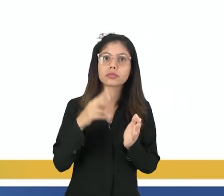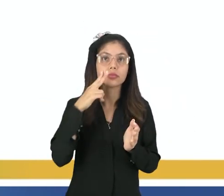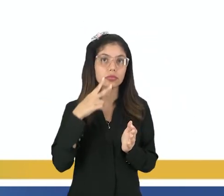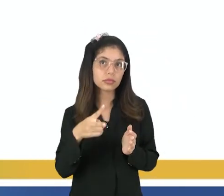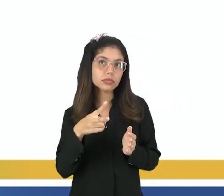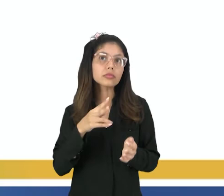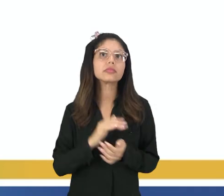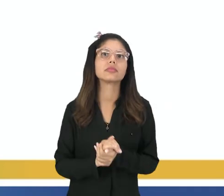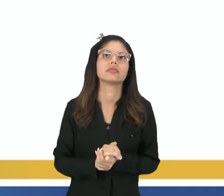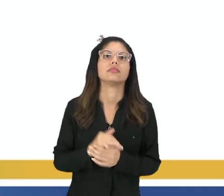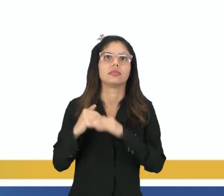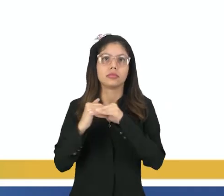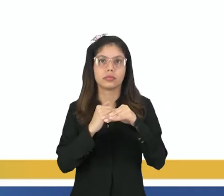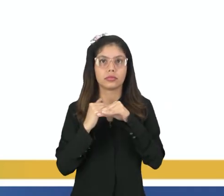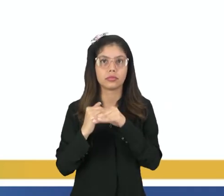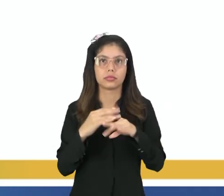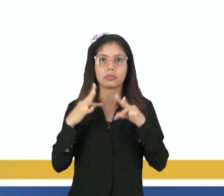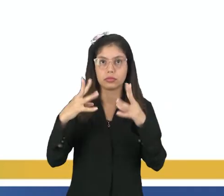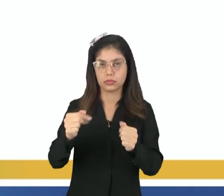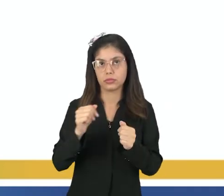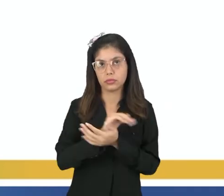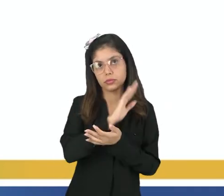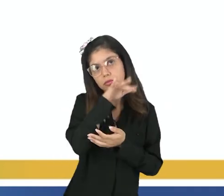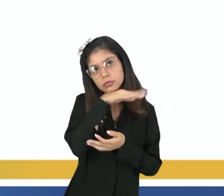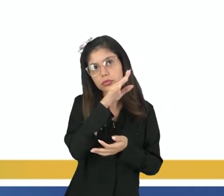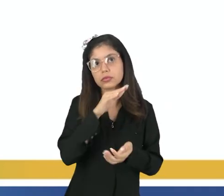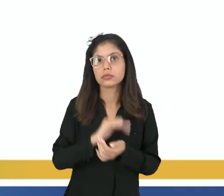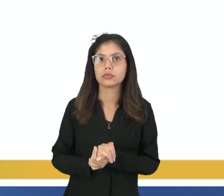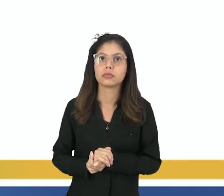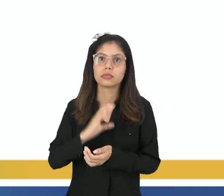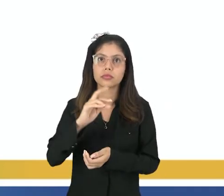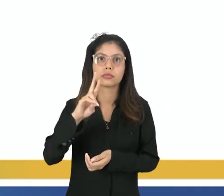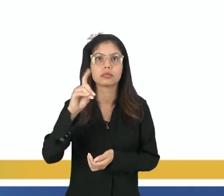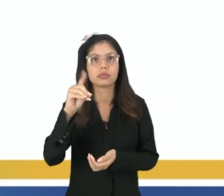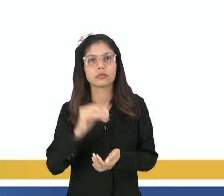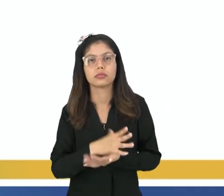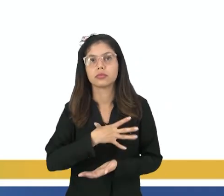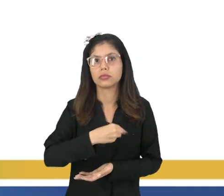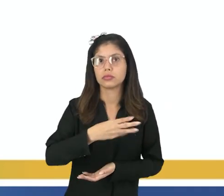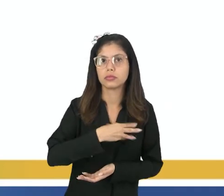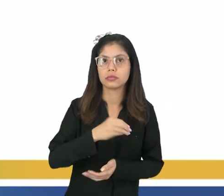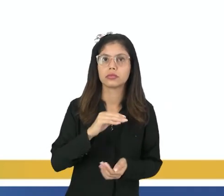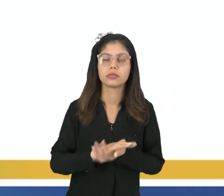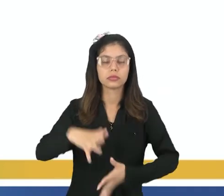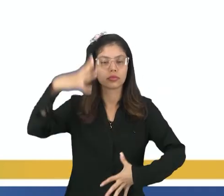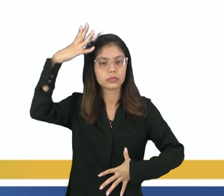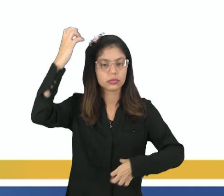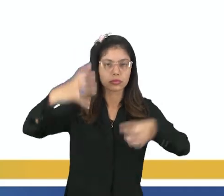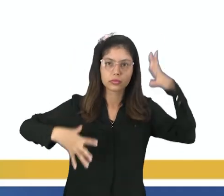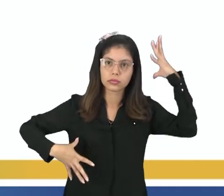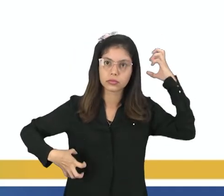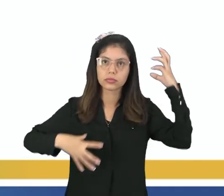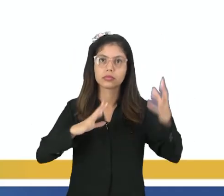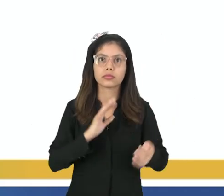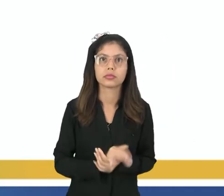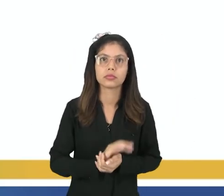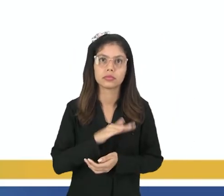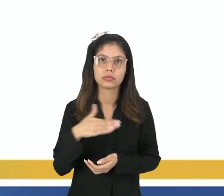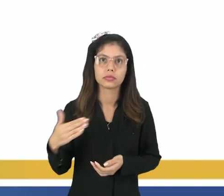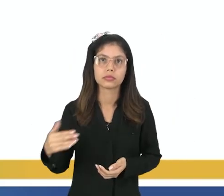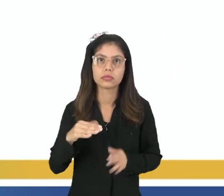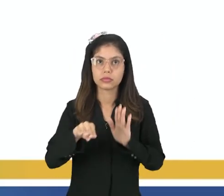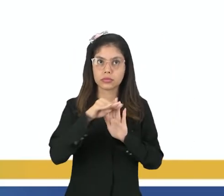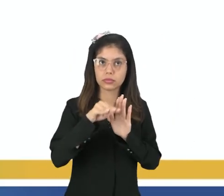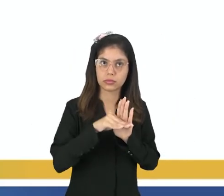ali, todo mundo é igual. Todos são do reino animal, filo cordado, classe dos mamíferos. Só que quando